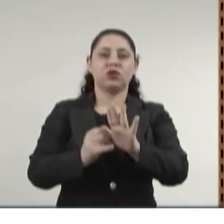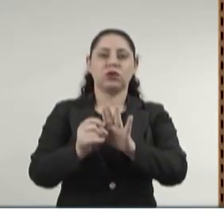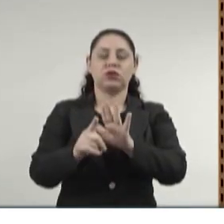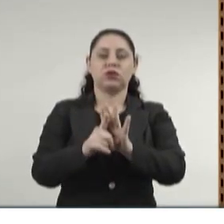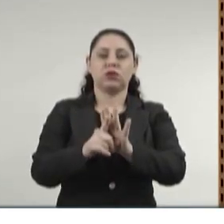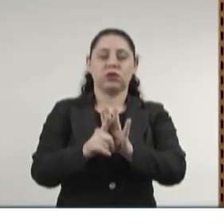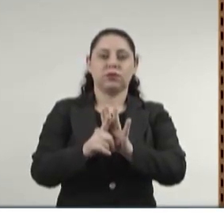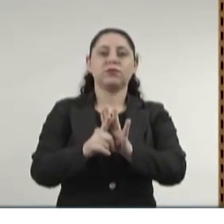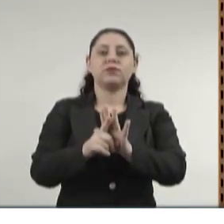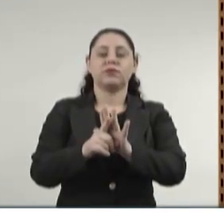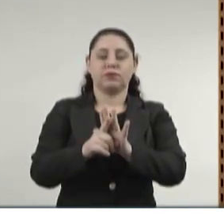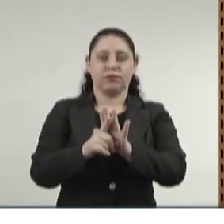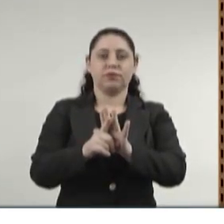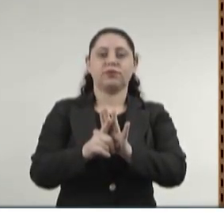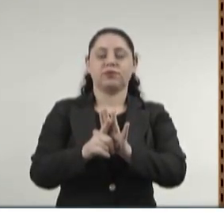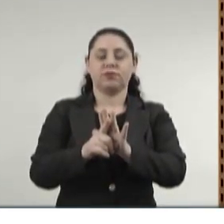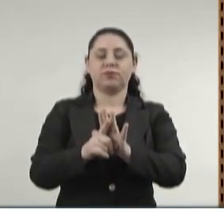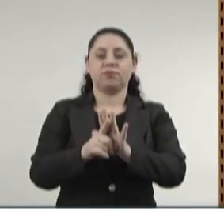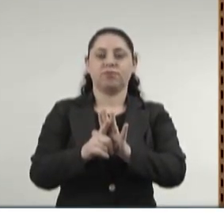lei e,